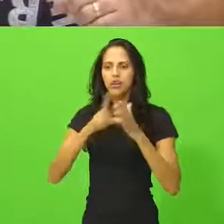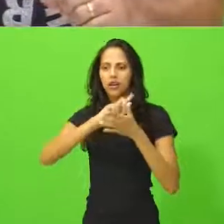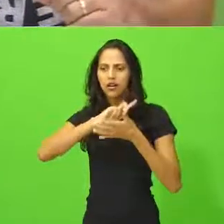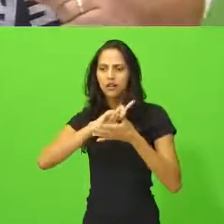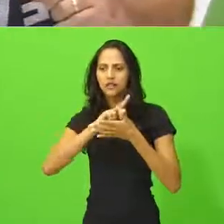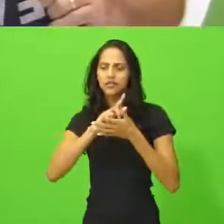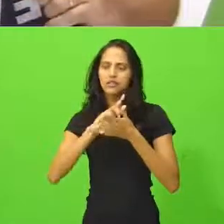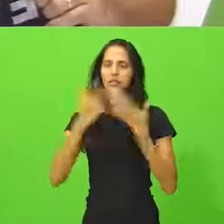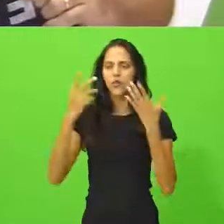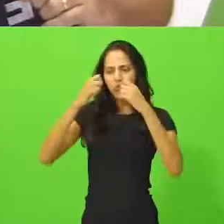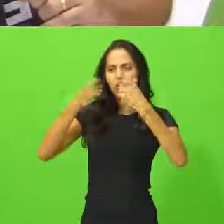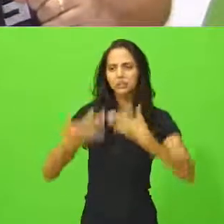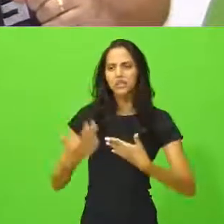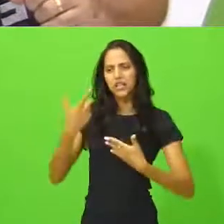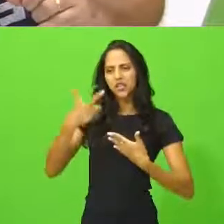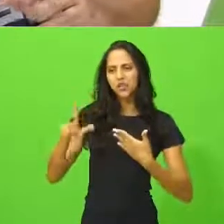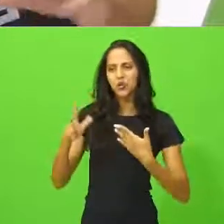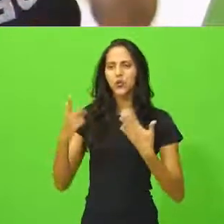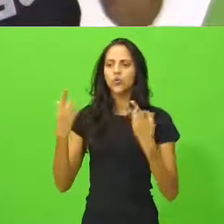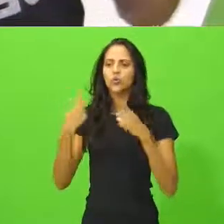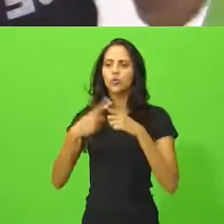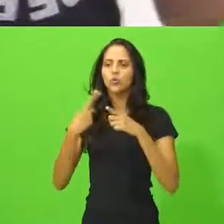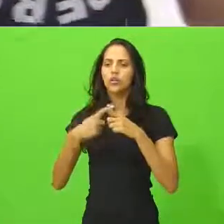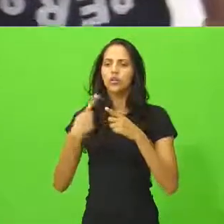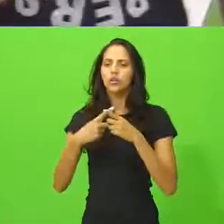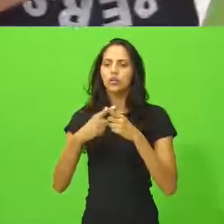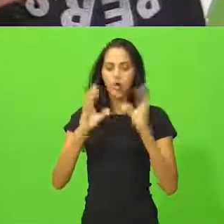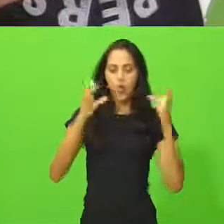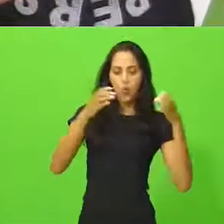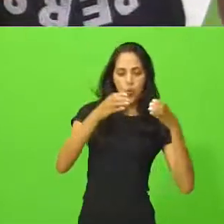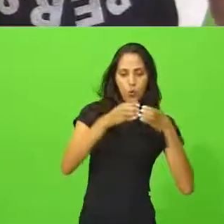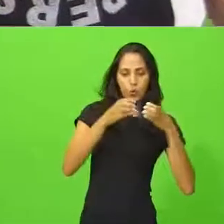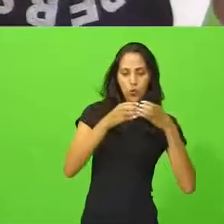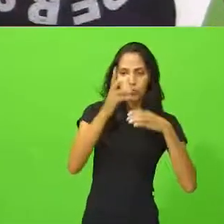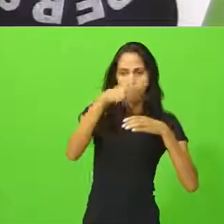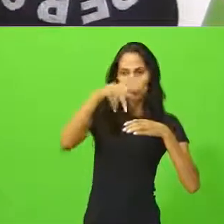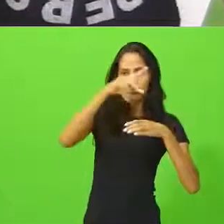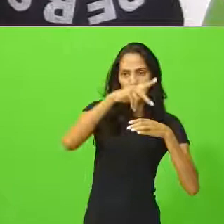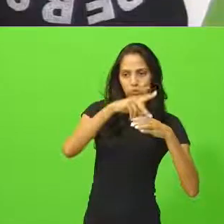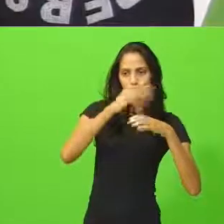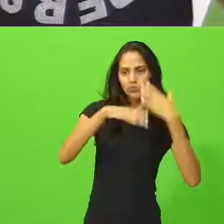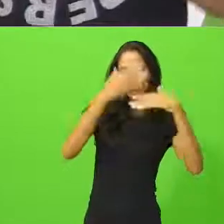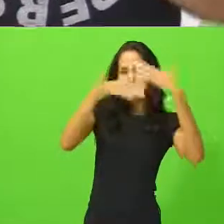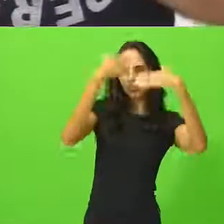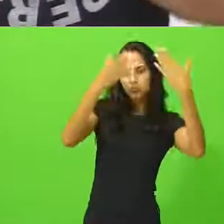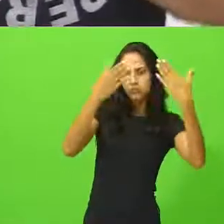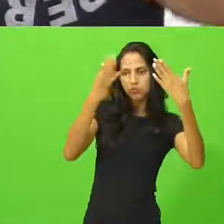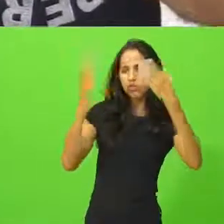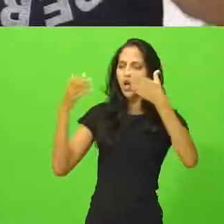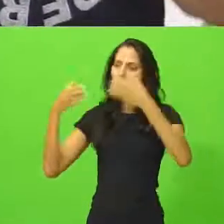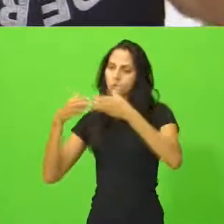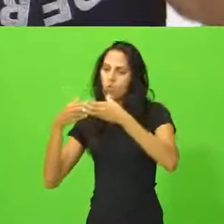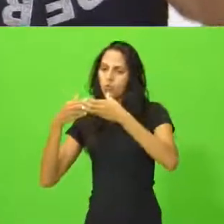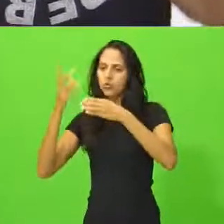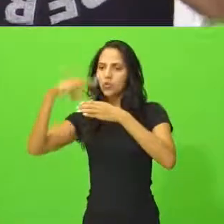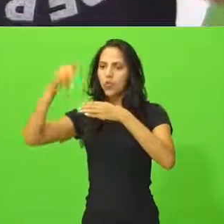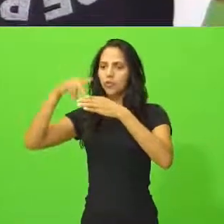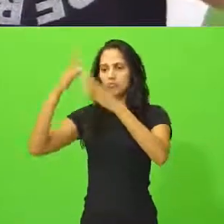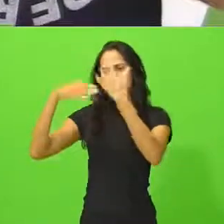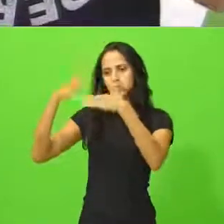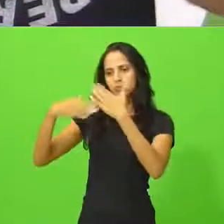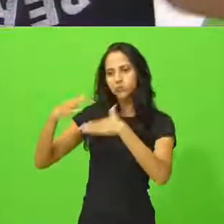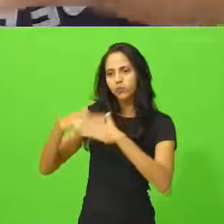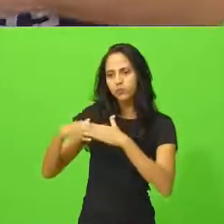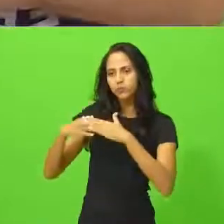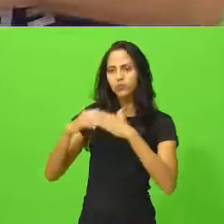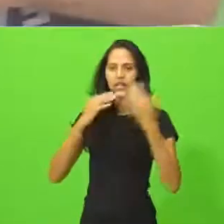uma correção a respeito sobre o grupo dos países desenvolvidos e subdesenvolvidos que pareceu